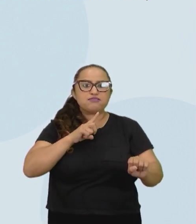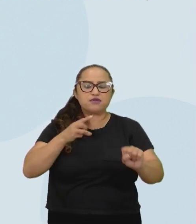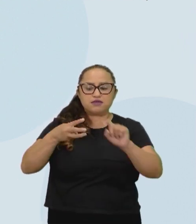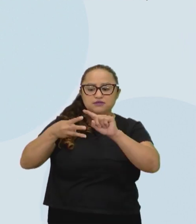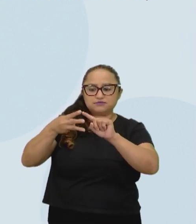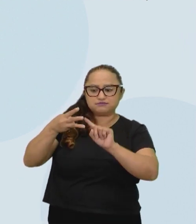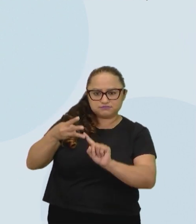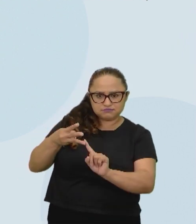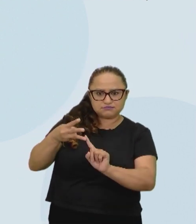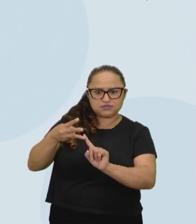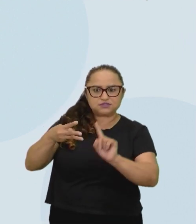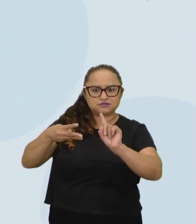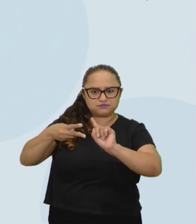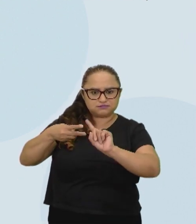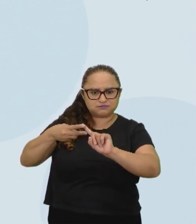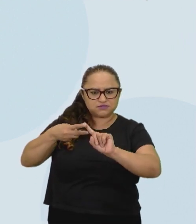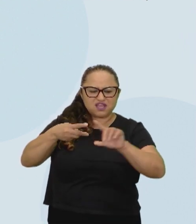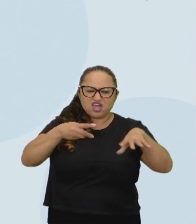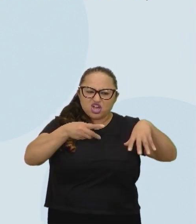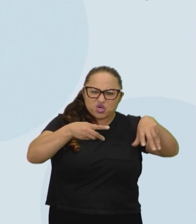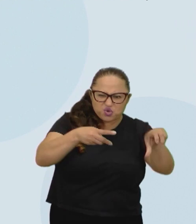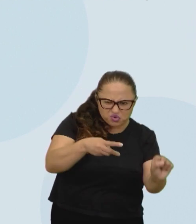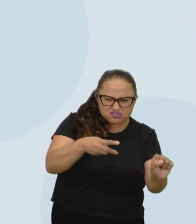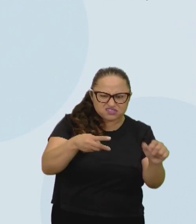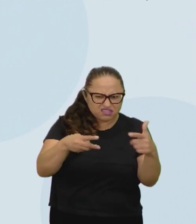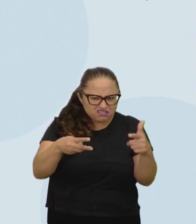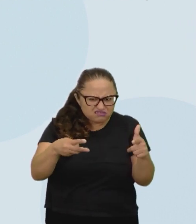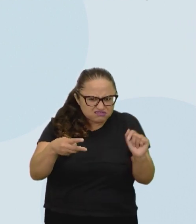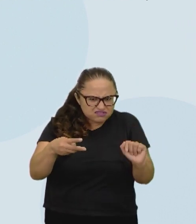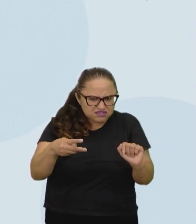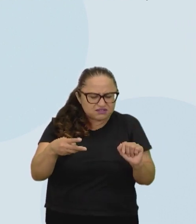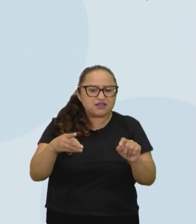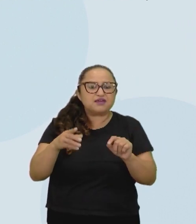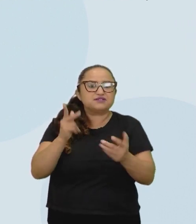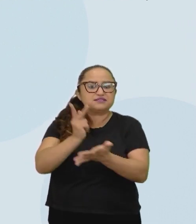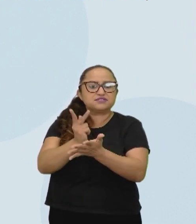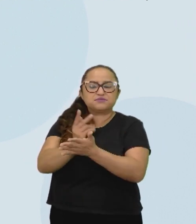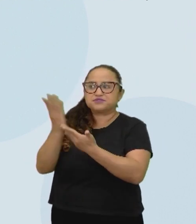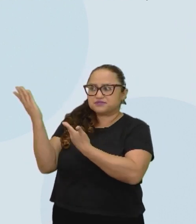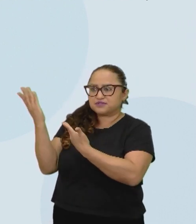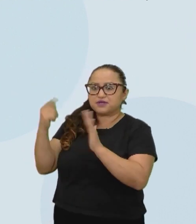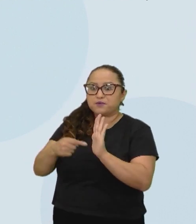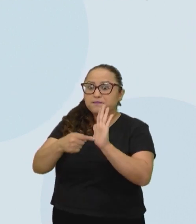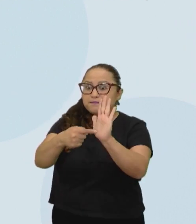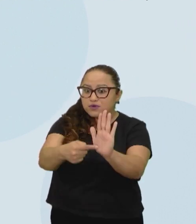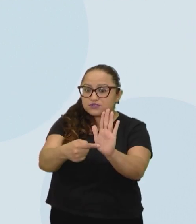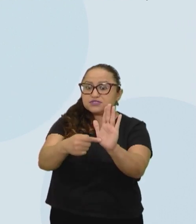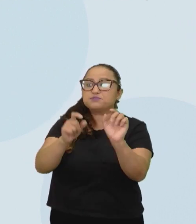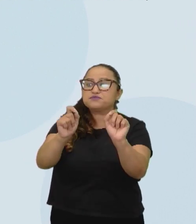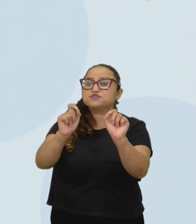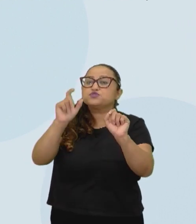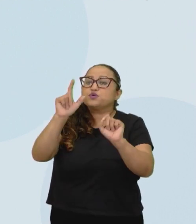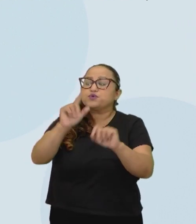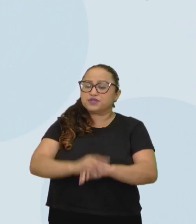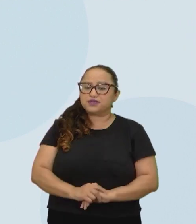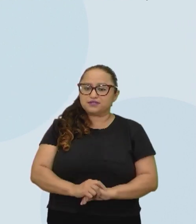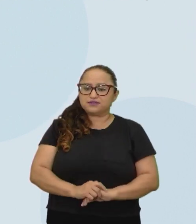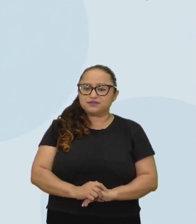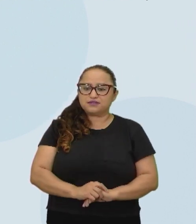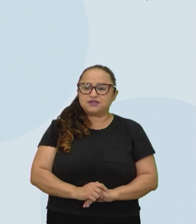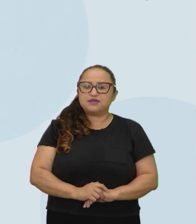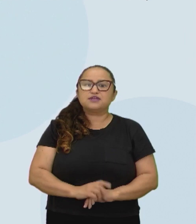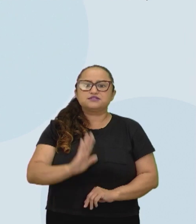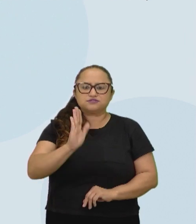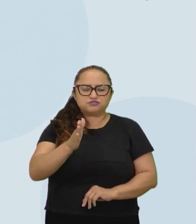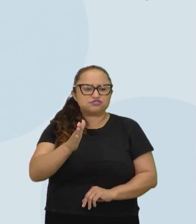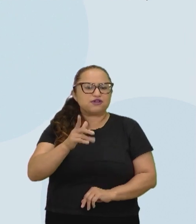da habilidade, né? A gente está falando de descolonização. Eu vou pedir para continuar na tela, que eu quero marcar algumas coisas, tá bem? Então, vou deixar na tela e